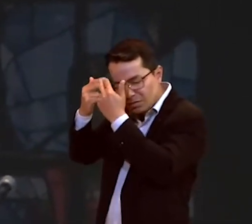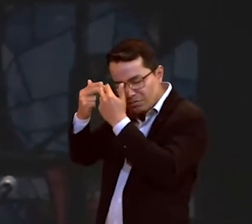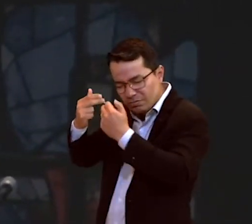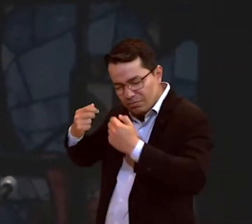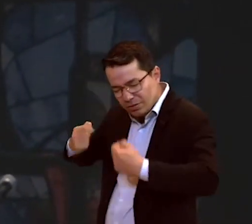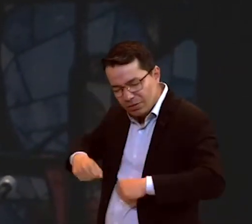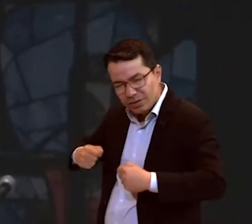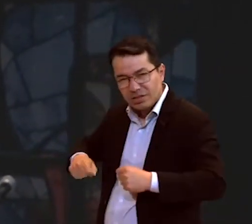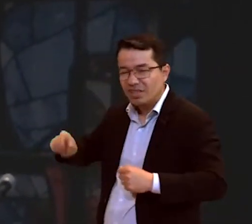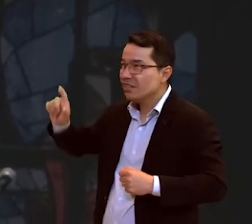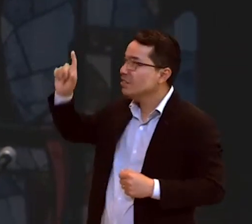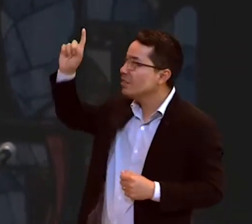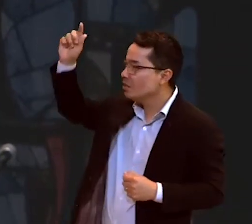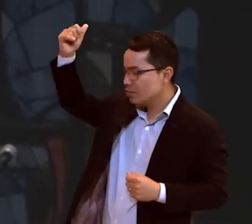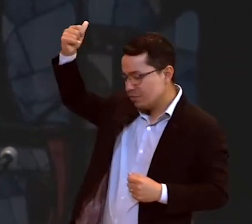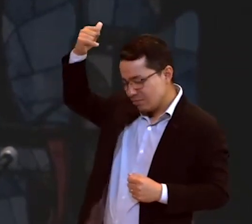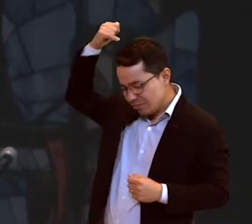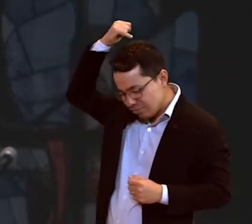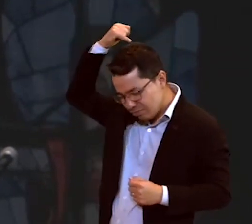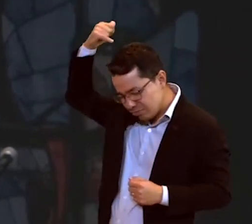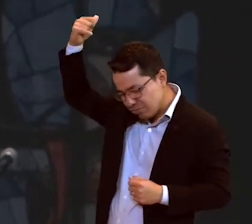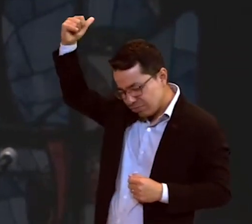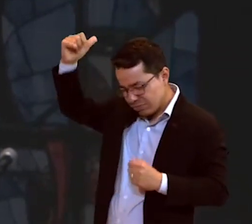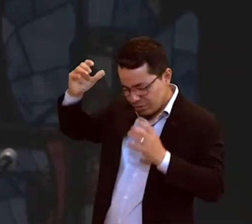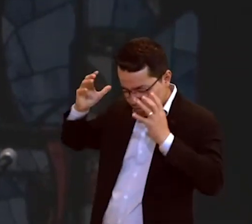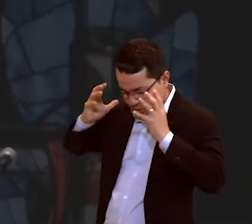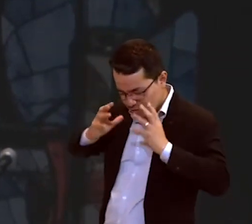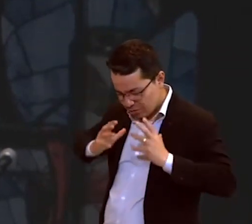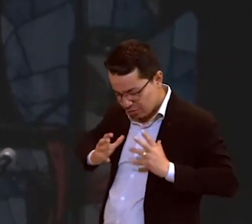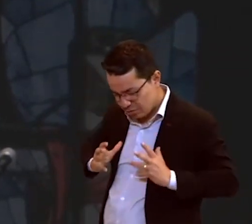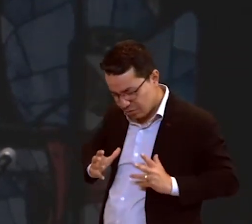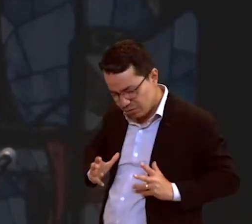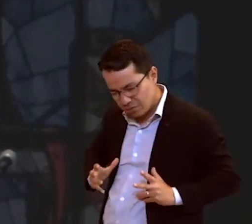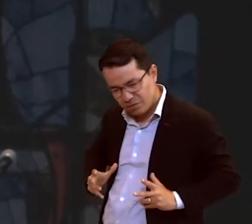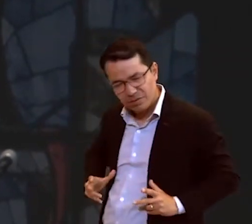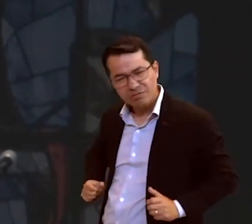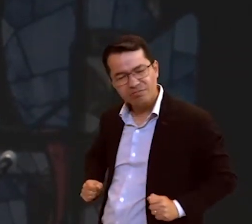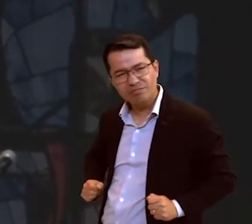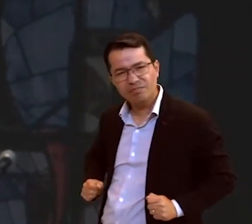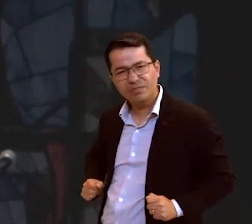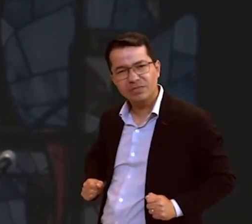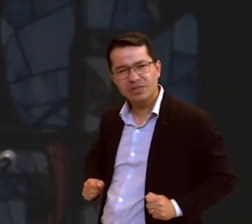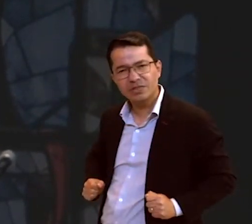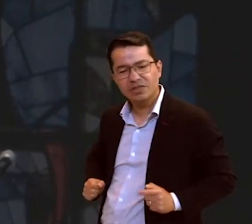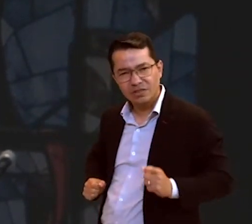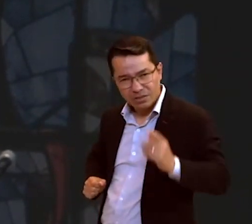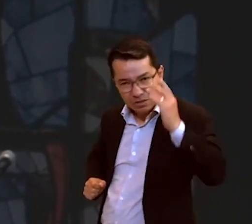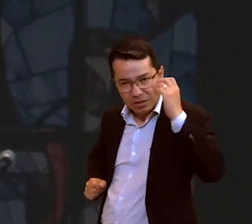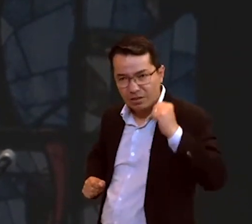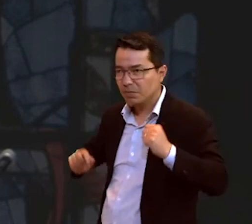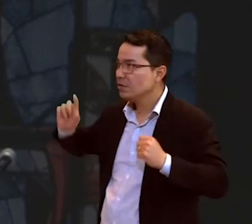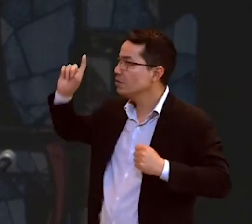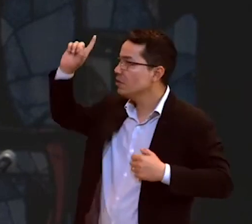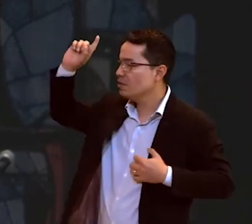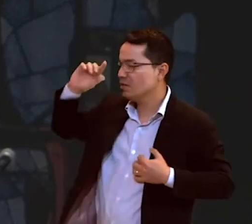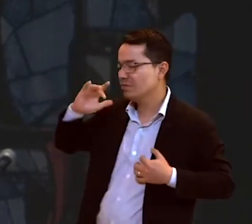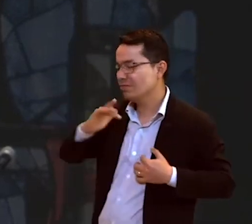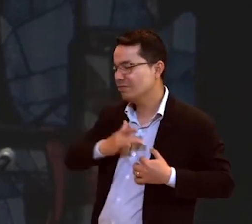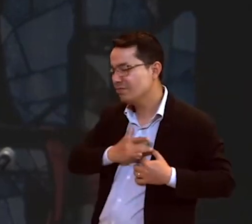o seu azeite, o seu bálsamo. Sabe o que Ele fez? Ele curou, Ele